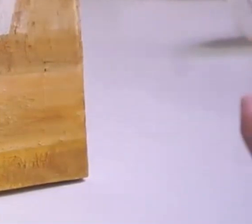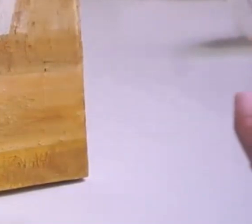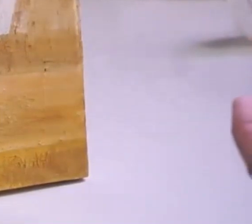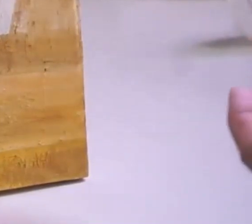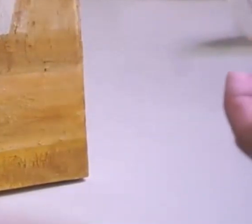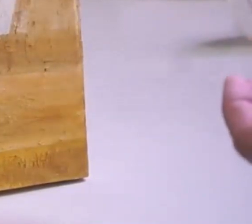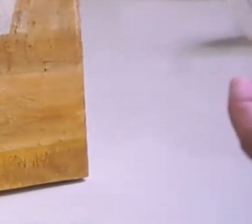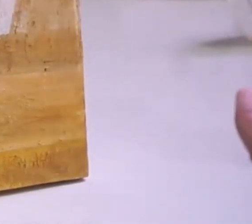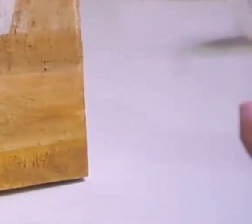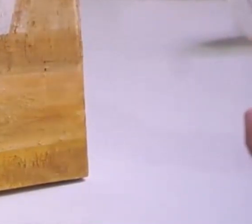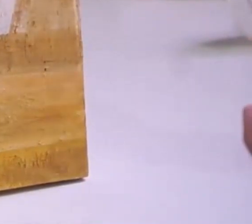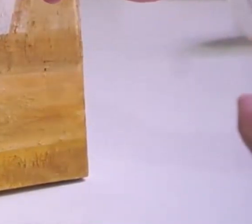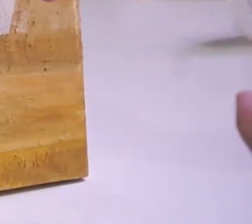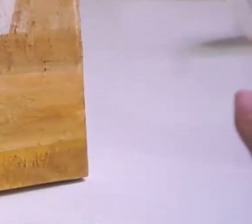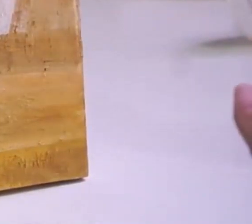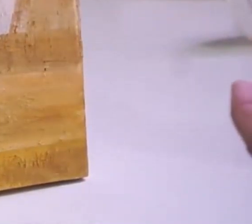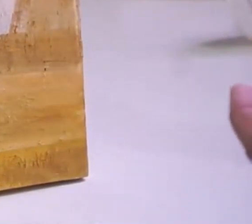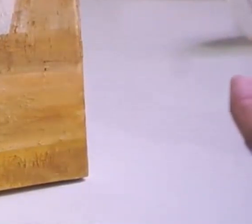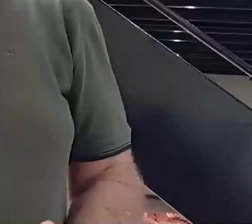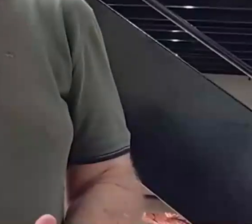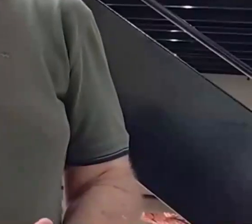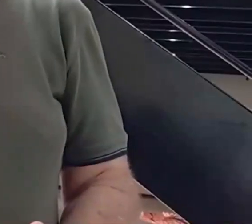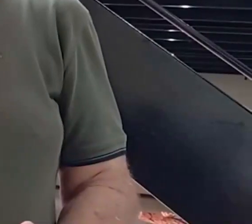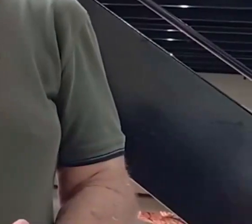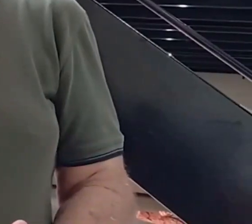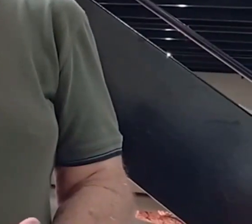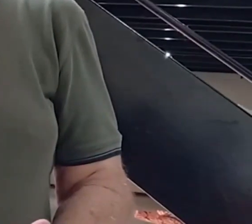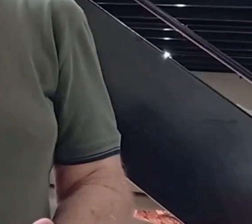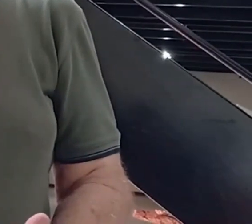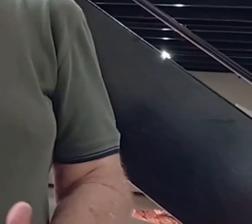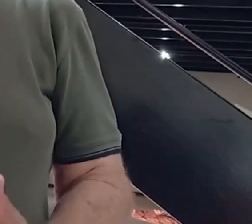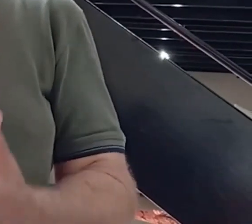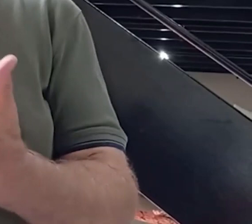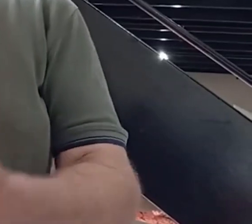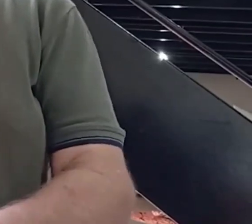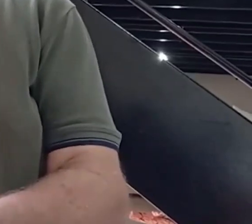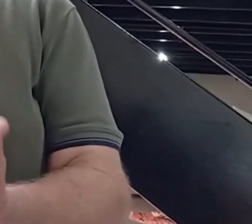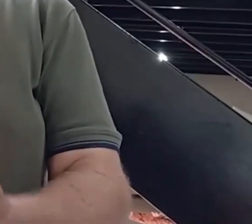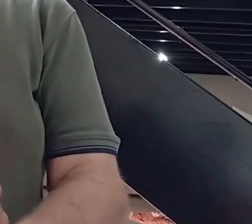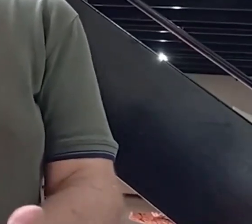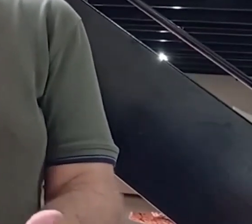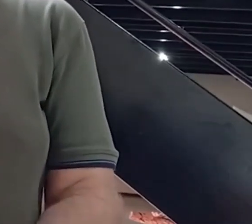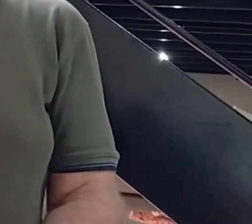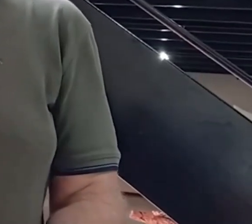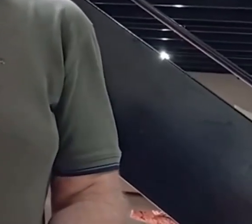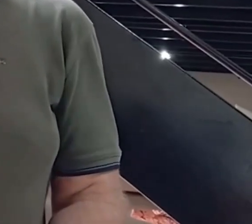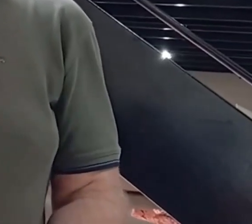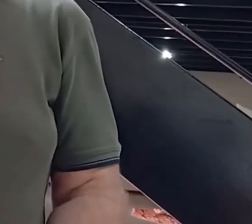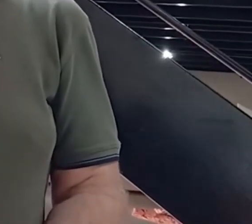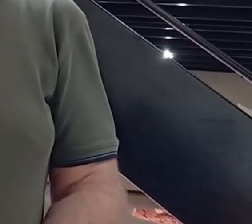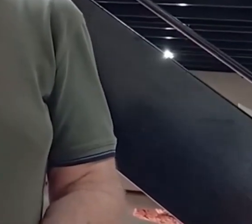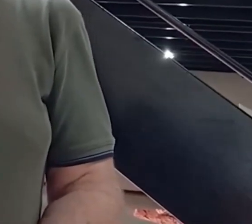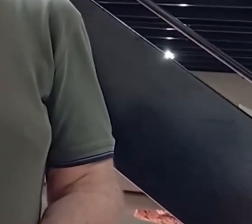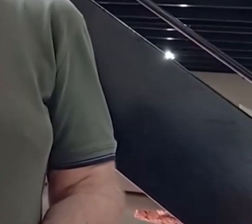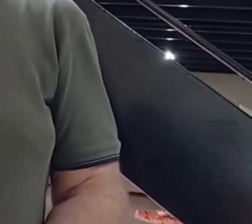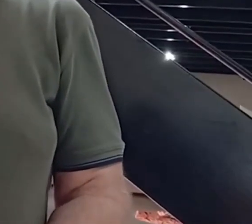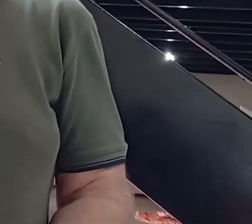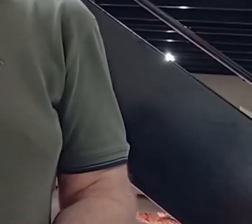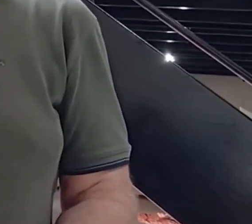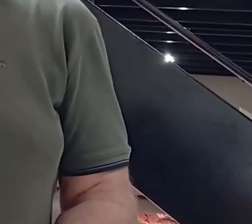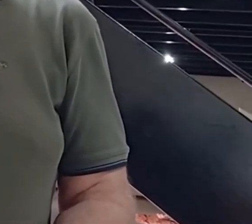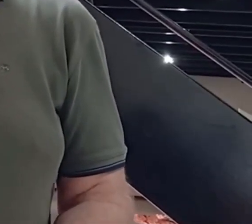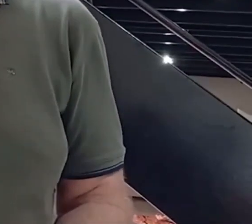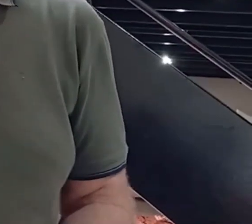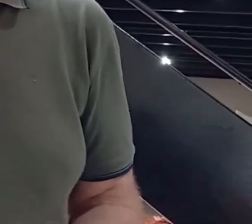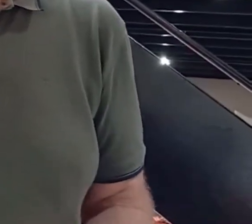e aproveitando o branco da tela, porque senão você não vai cobrir mais essa tinta que você colocou. Então você sempre